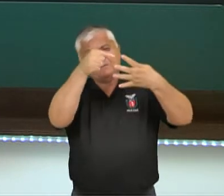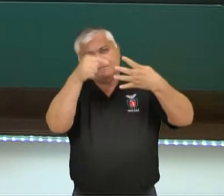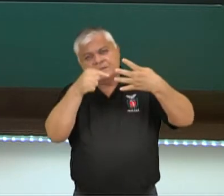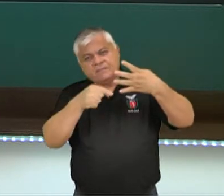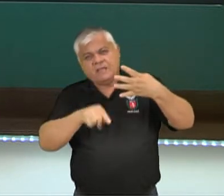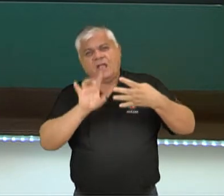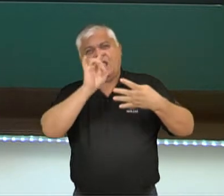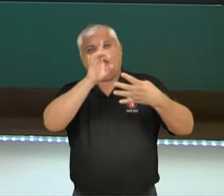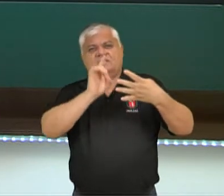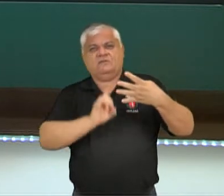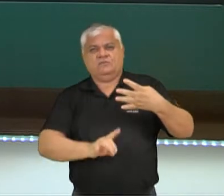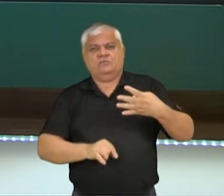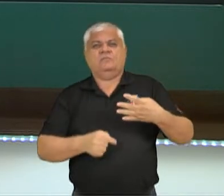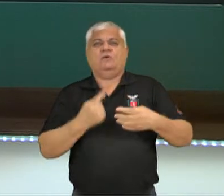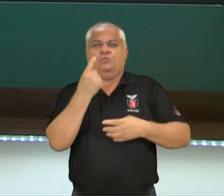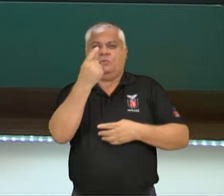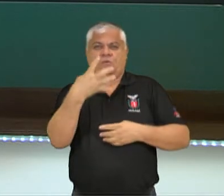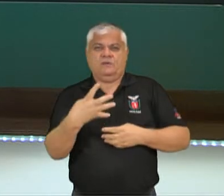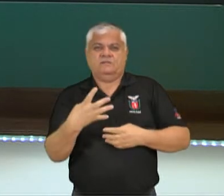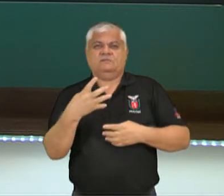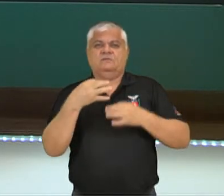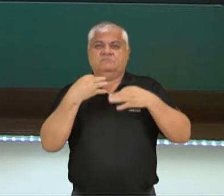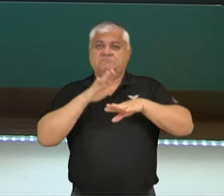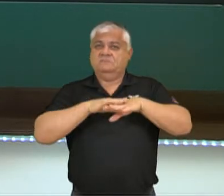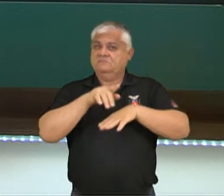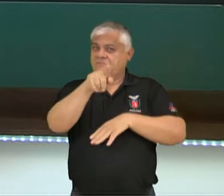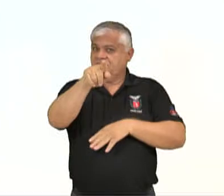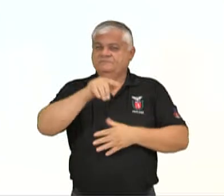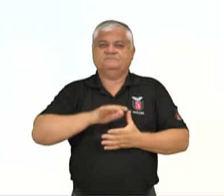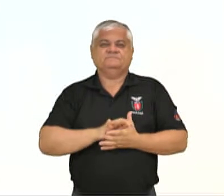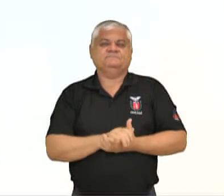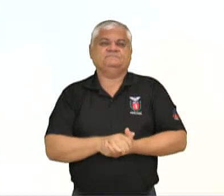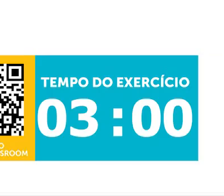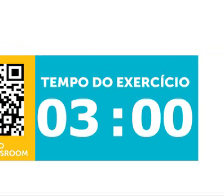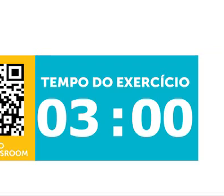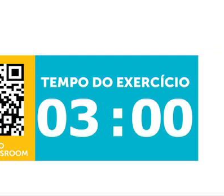de cada uma delas, de 1 a 4. Agora é com você.